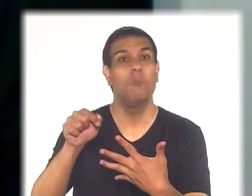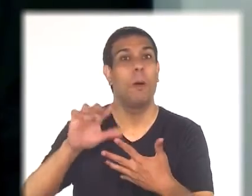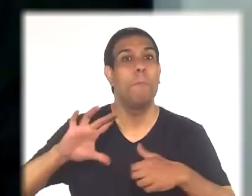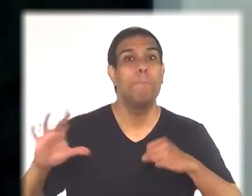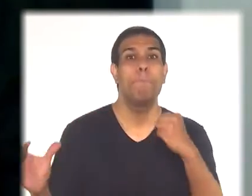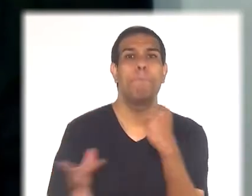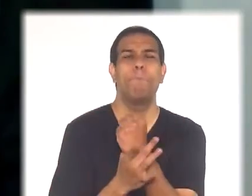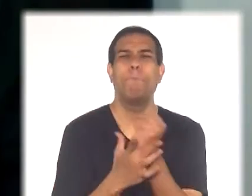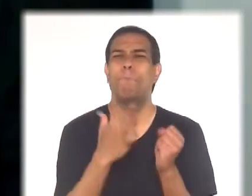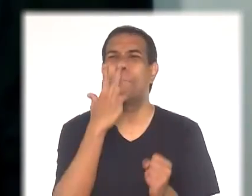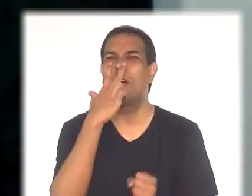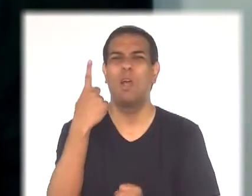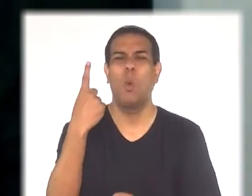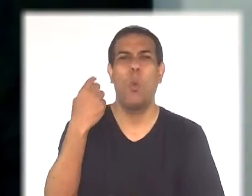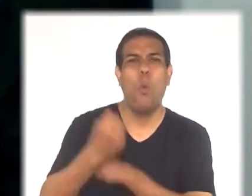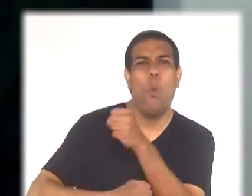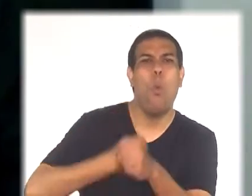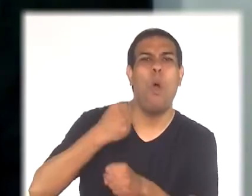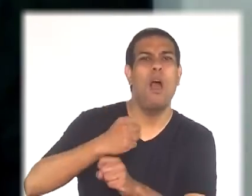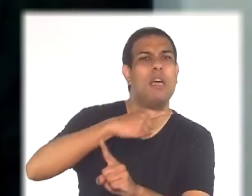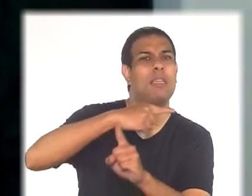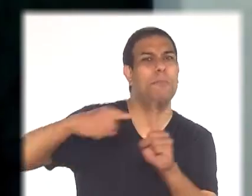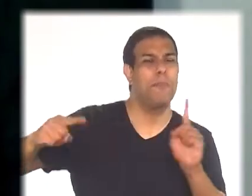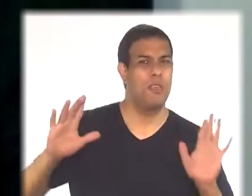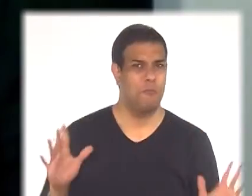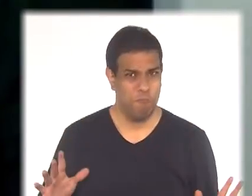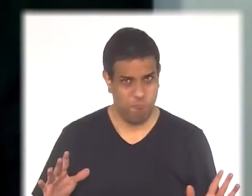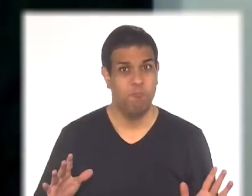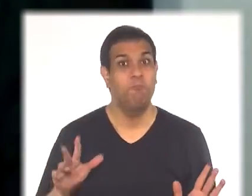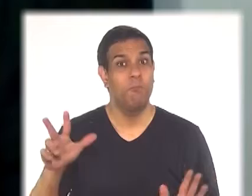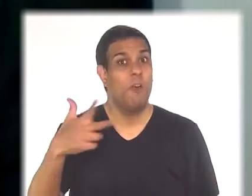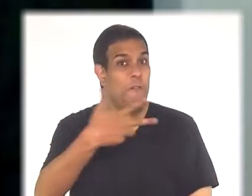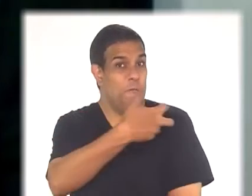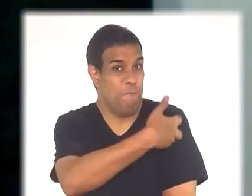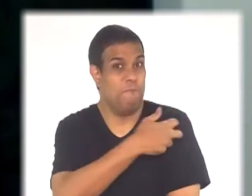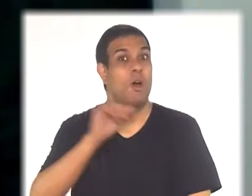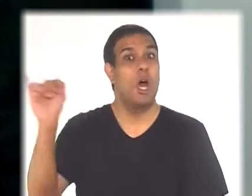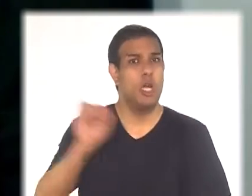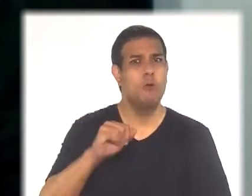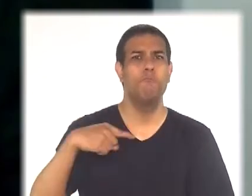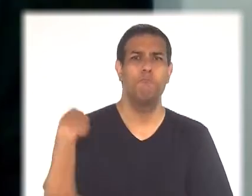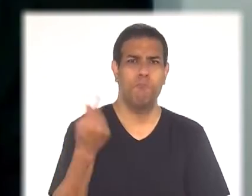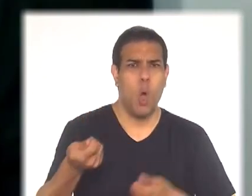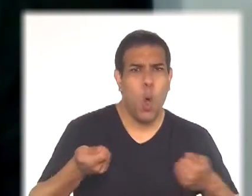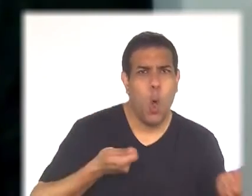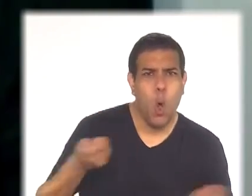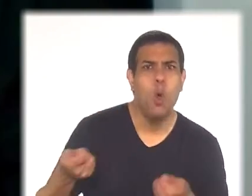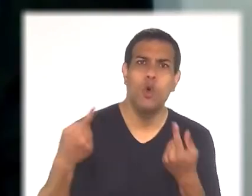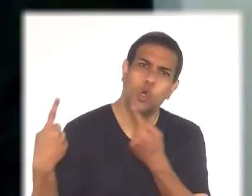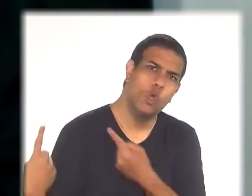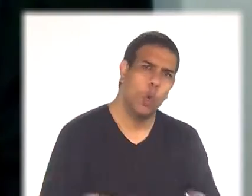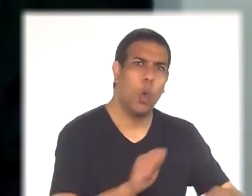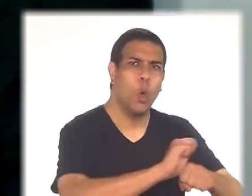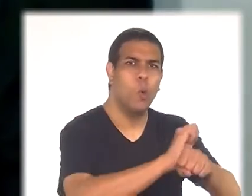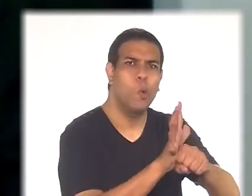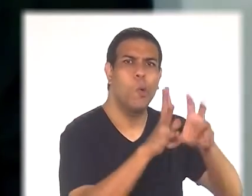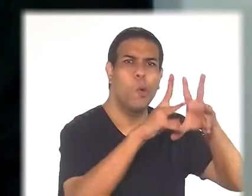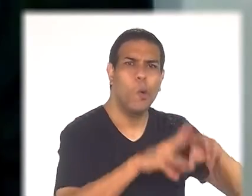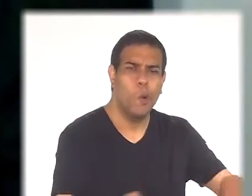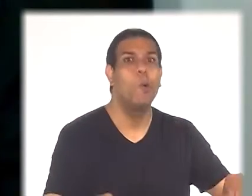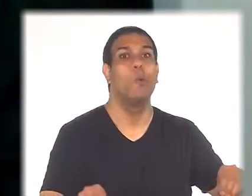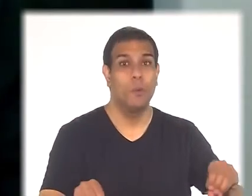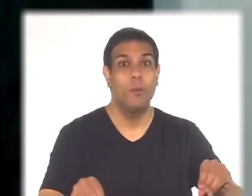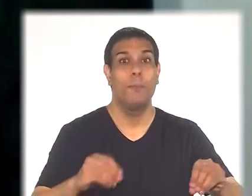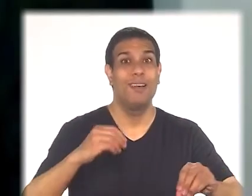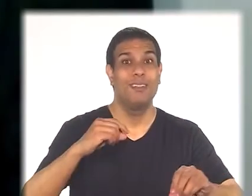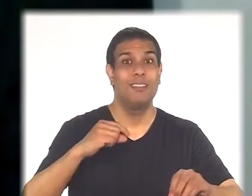que essas infecções dão uma proteção de 1 ano e meio. Então, a gente acha que a vacina vai ser uma ferramenta importante para o controle dessa